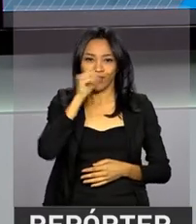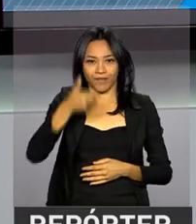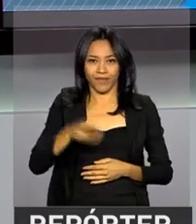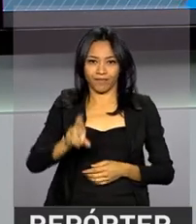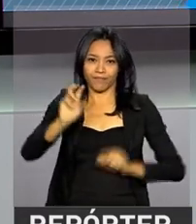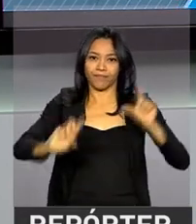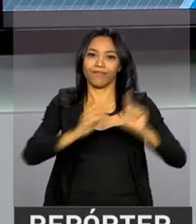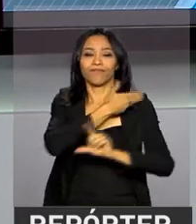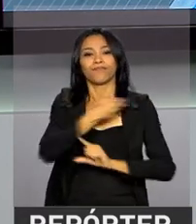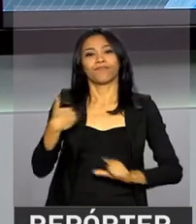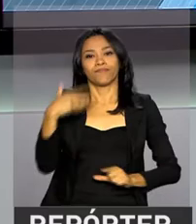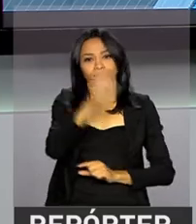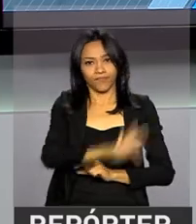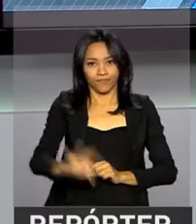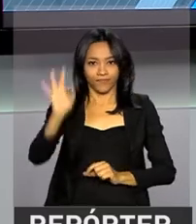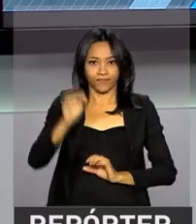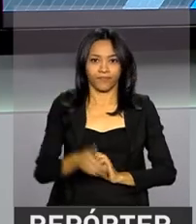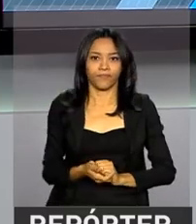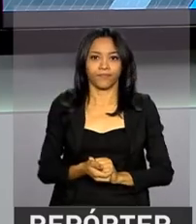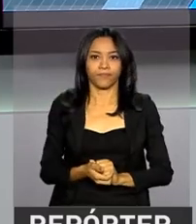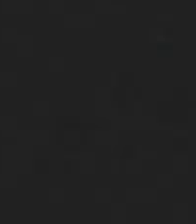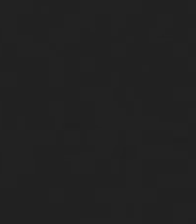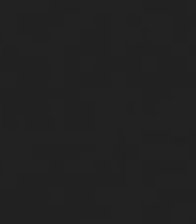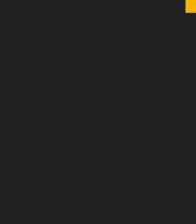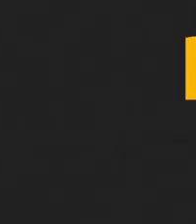na nbr a tv do governo federal